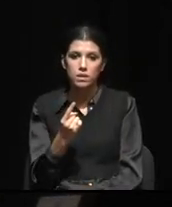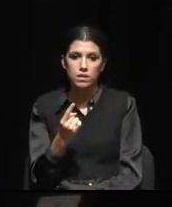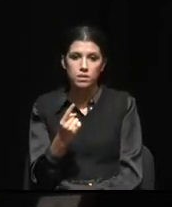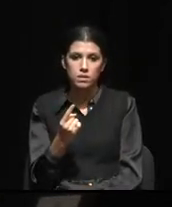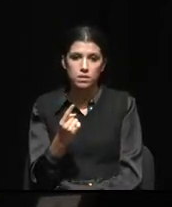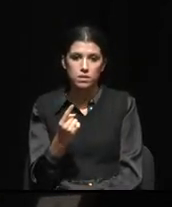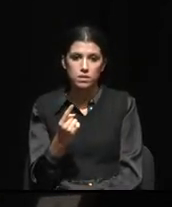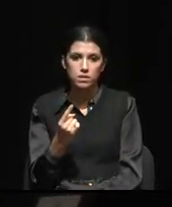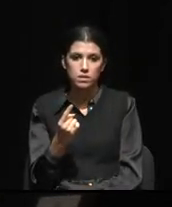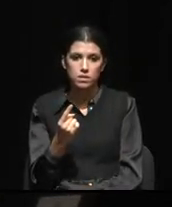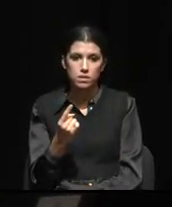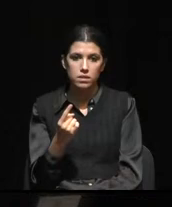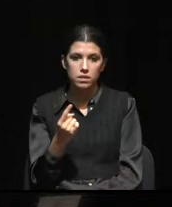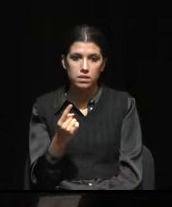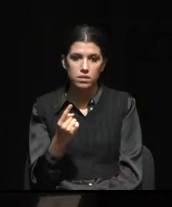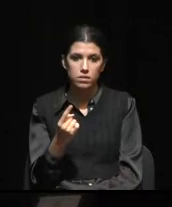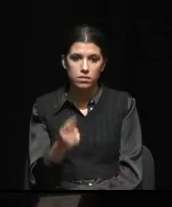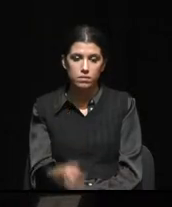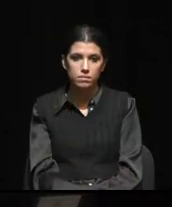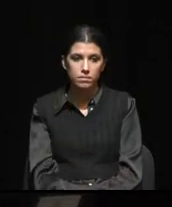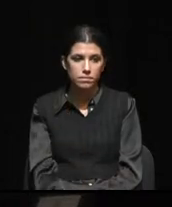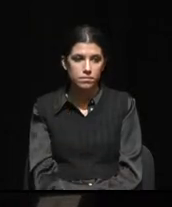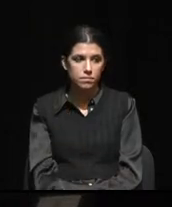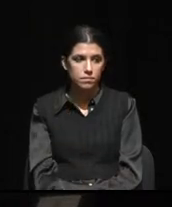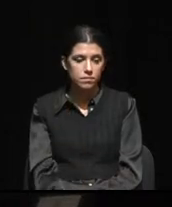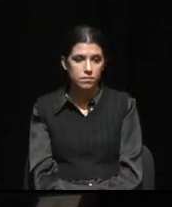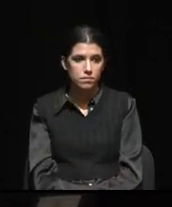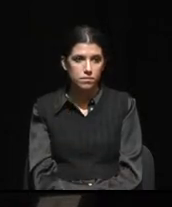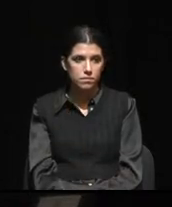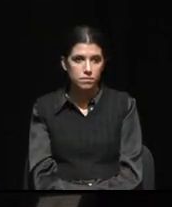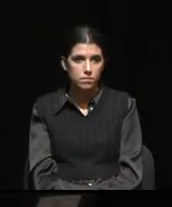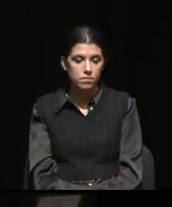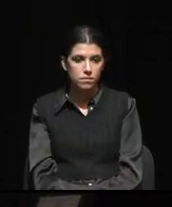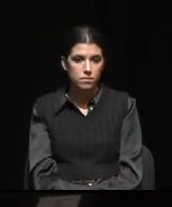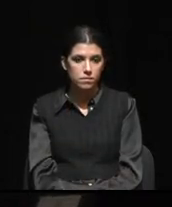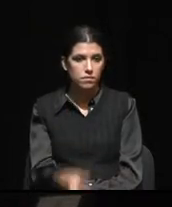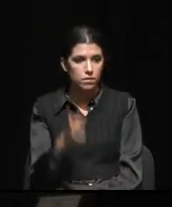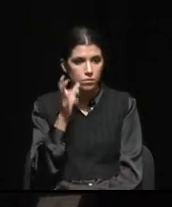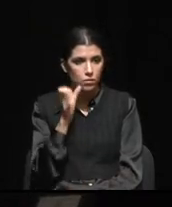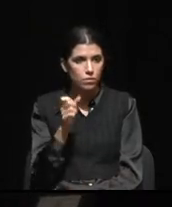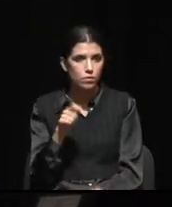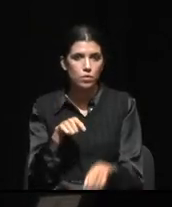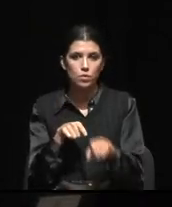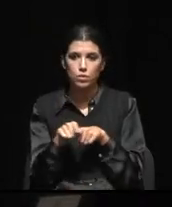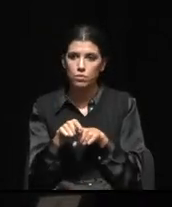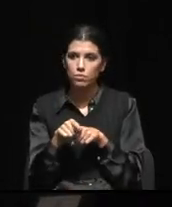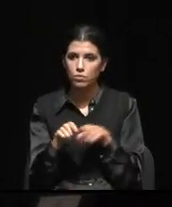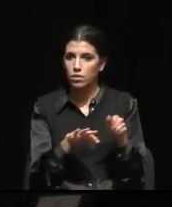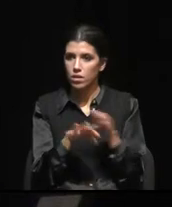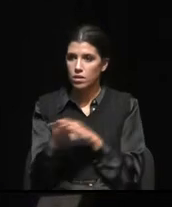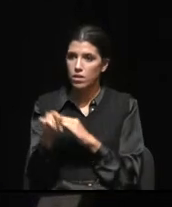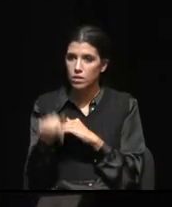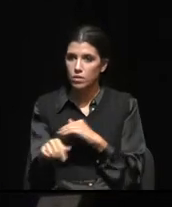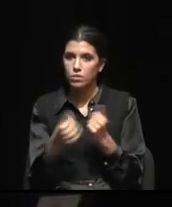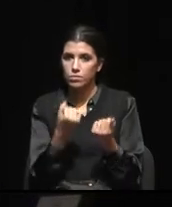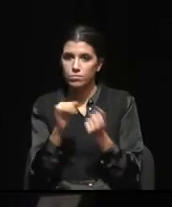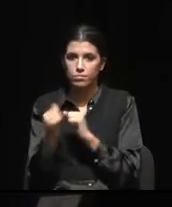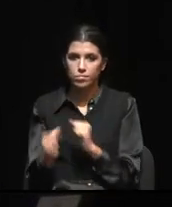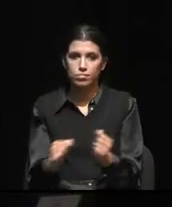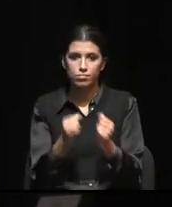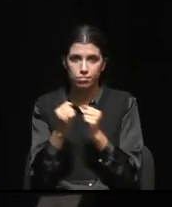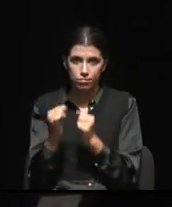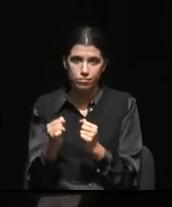este este Vamos ouvir vamos ouvir por favor sen Vamos ouvir o deputado Manuel